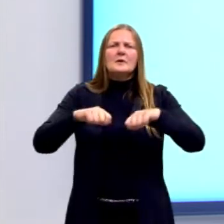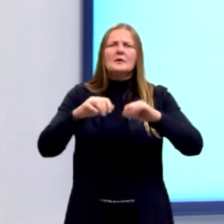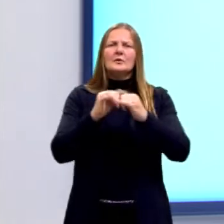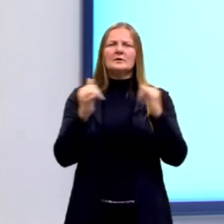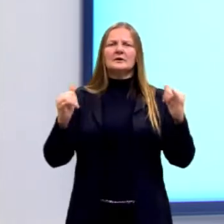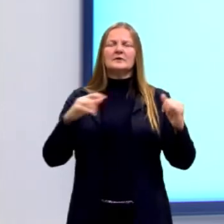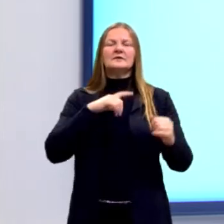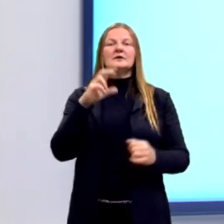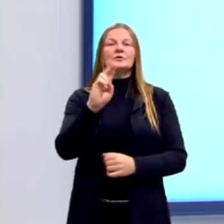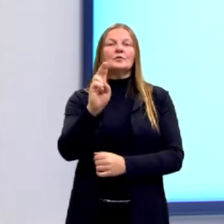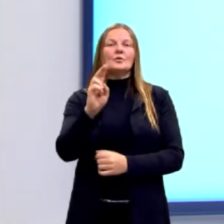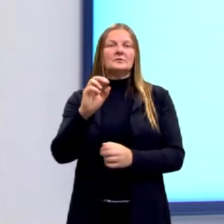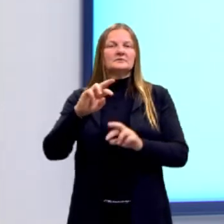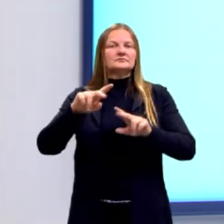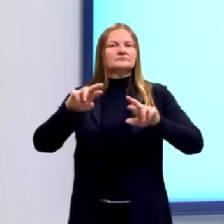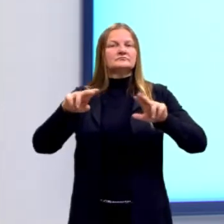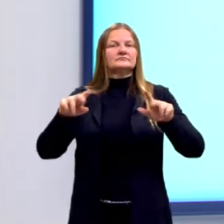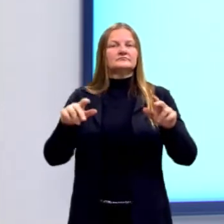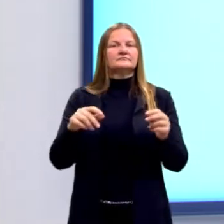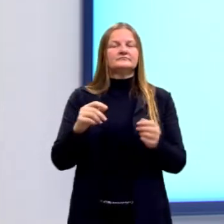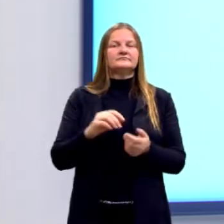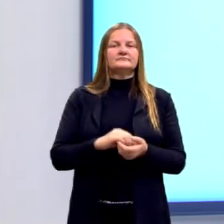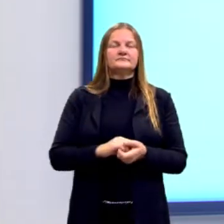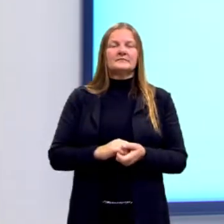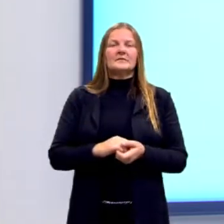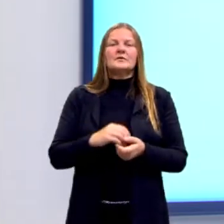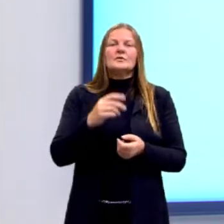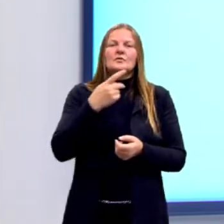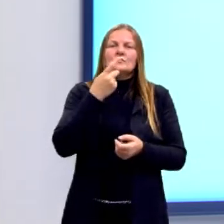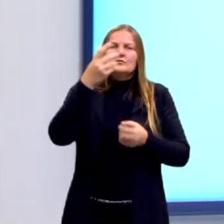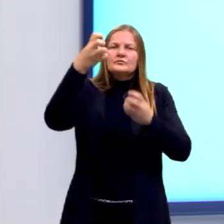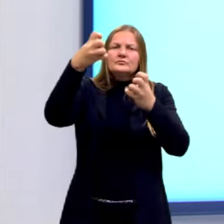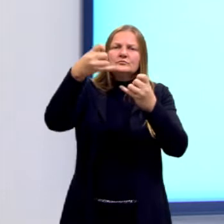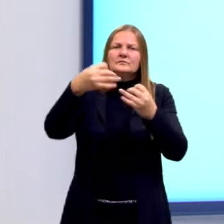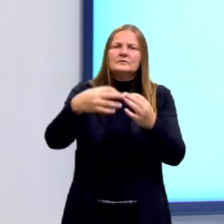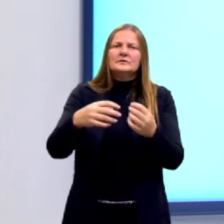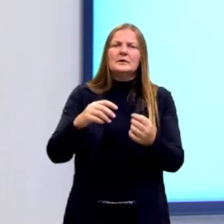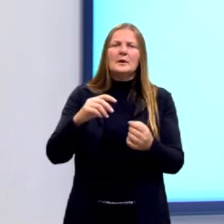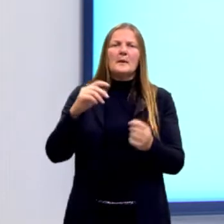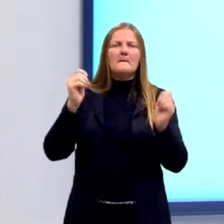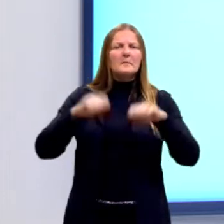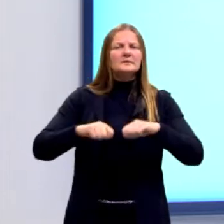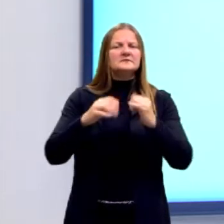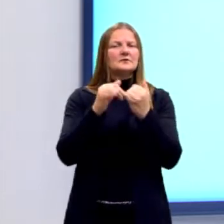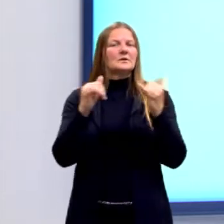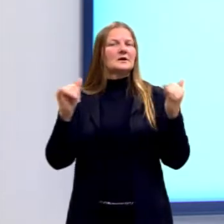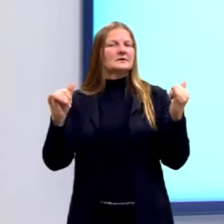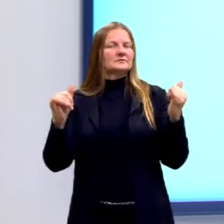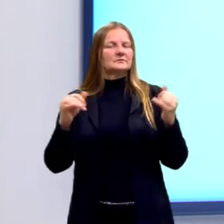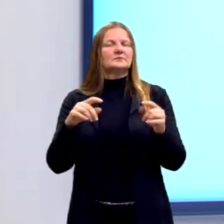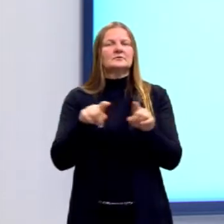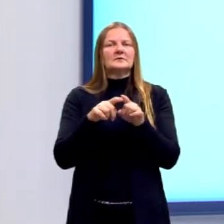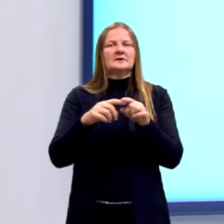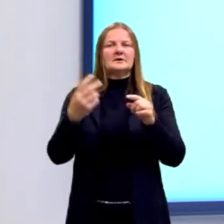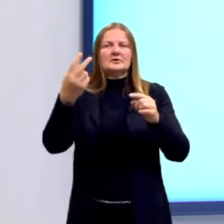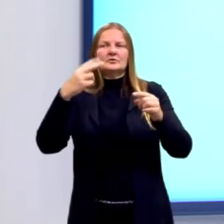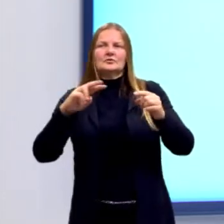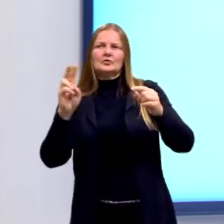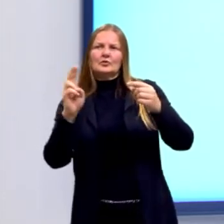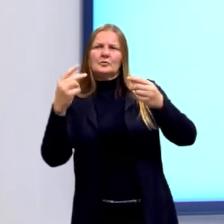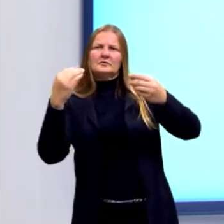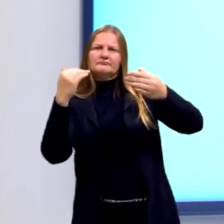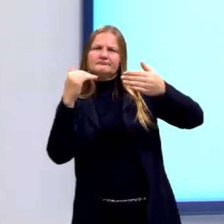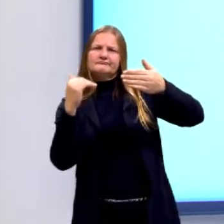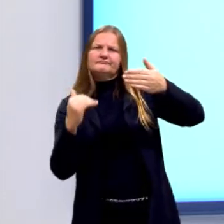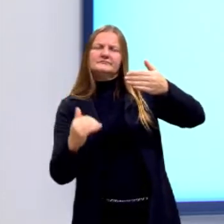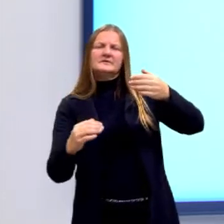ele tem vários nomes tá a princípio a gente vai ver né o potencial elétrico aqui embaixo a gente tem os nomes